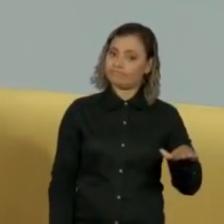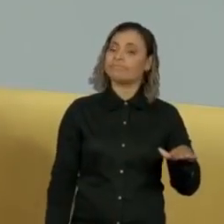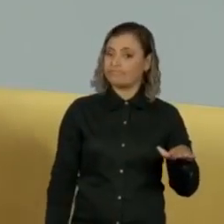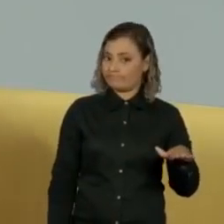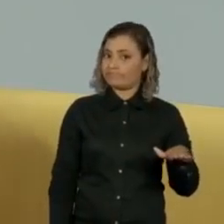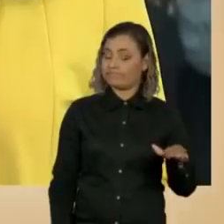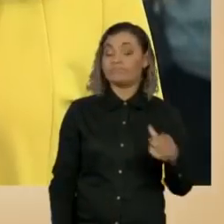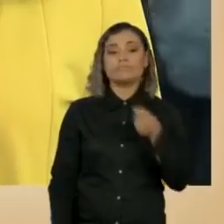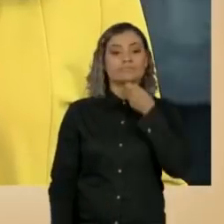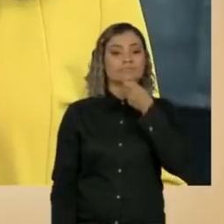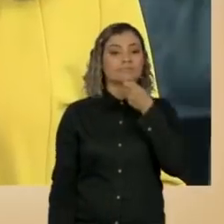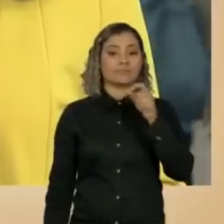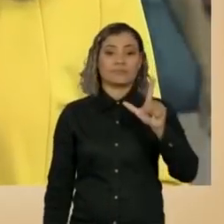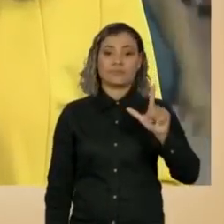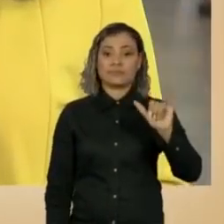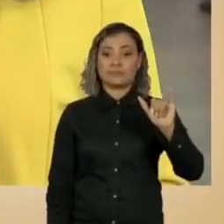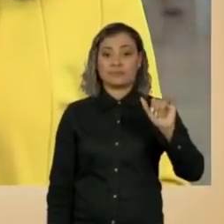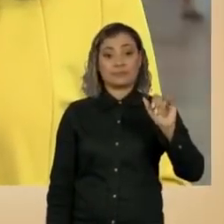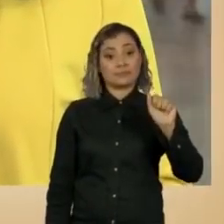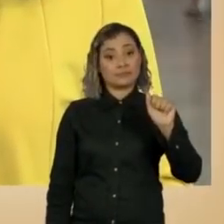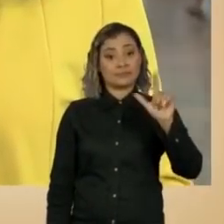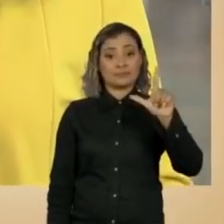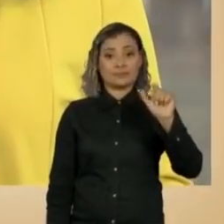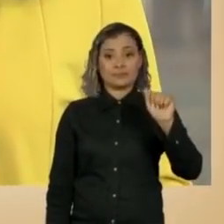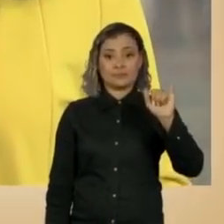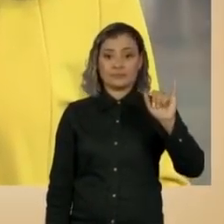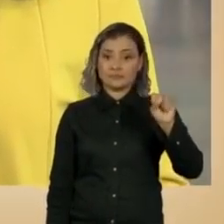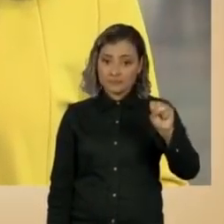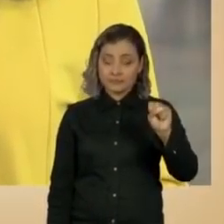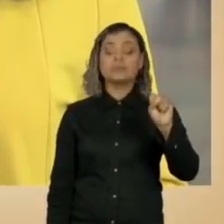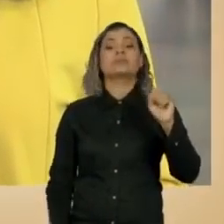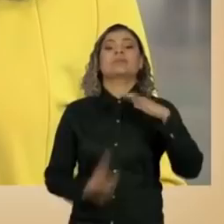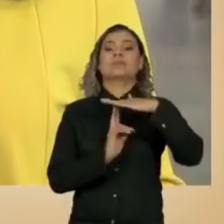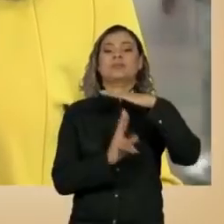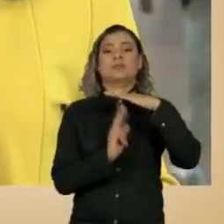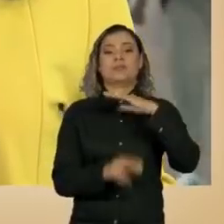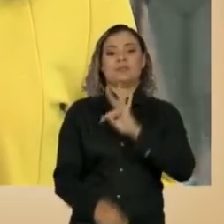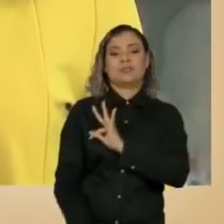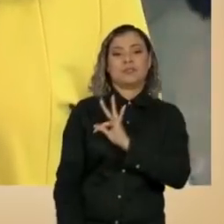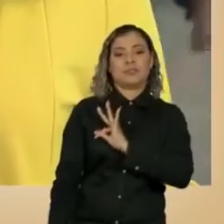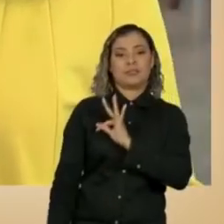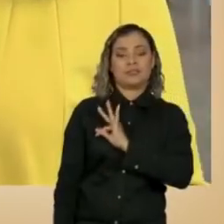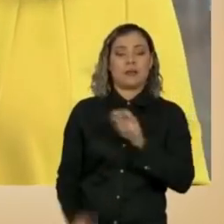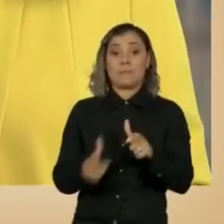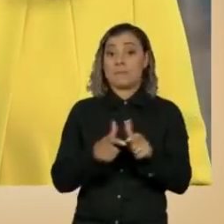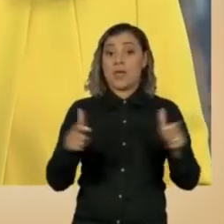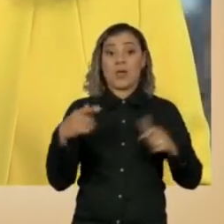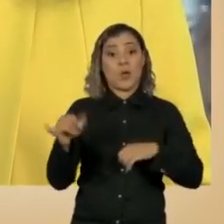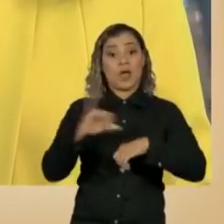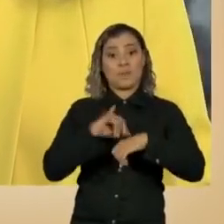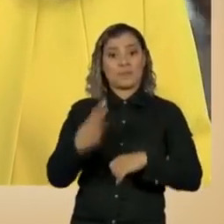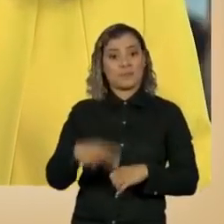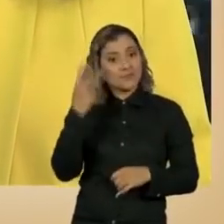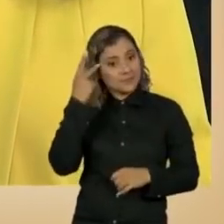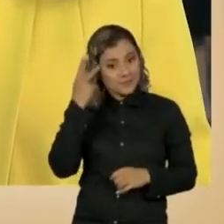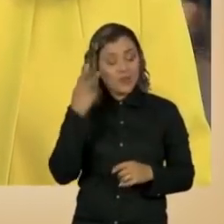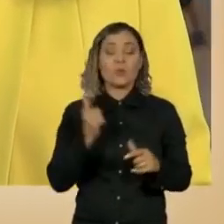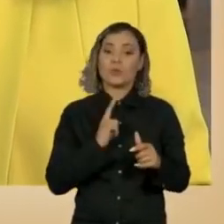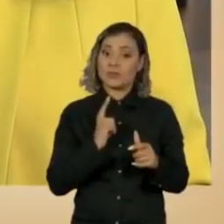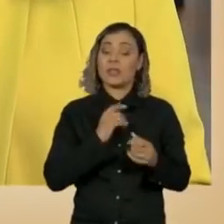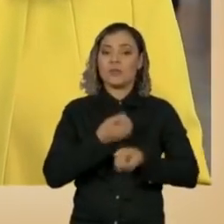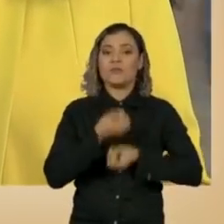A repórter Laís Duarte fala agora com a gente do terminal rodoviário do Tietê, o maior da capital paulista, e tem